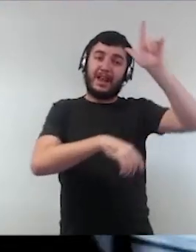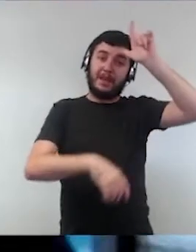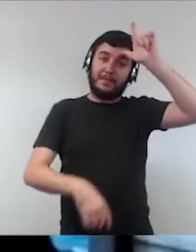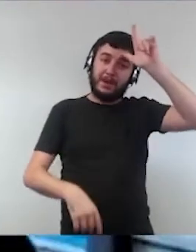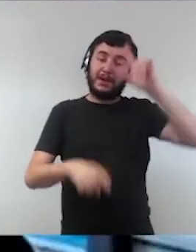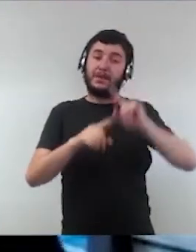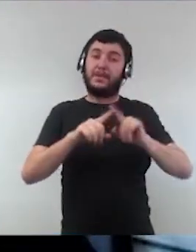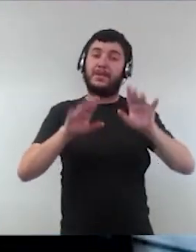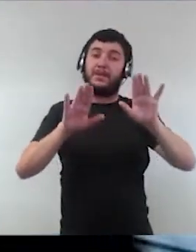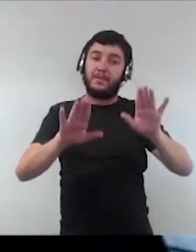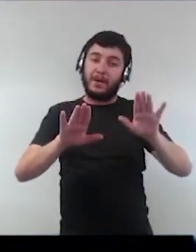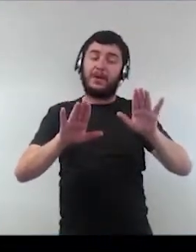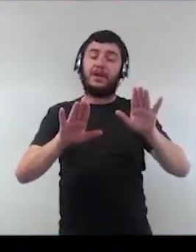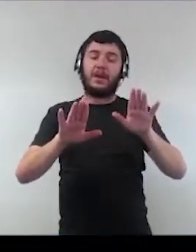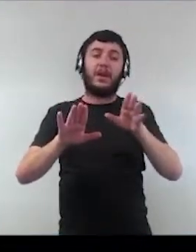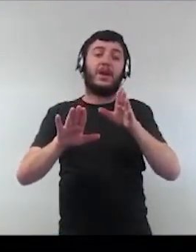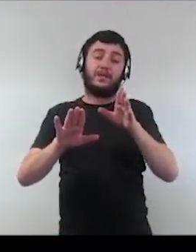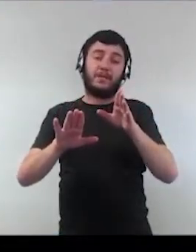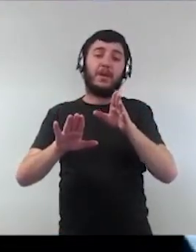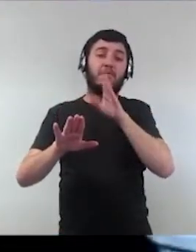na nossa Carta